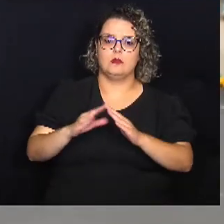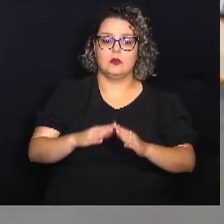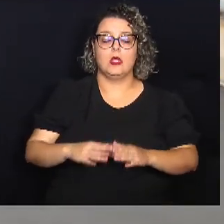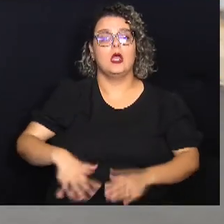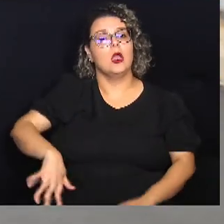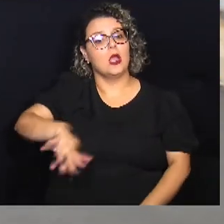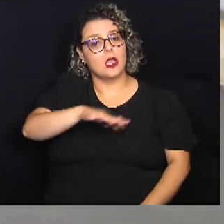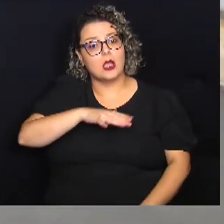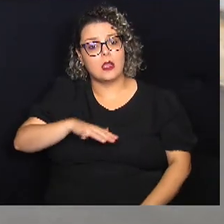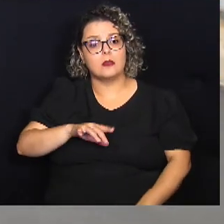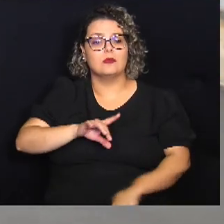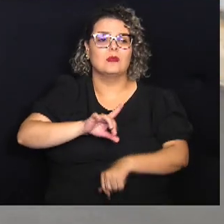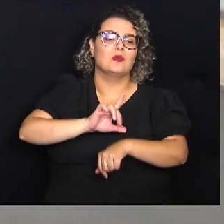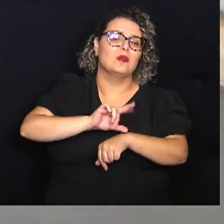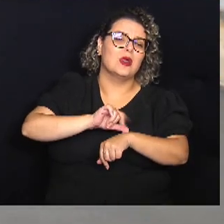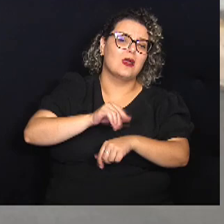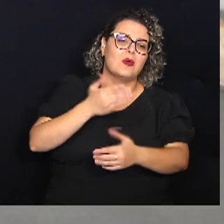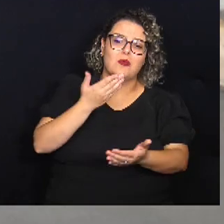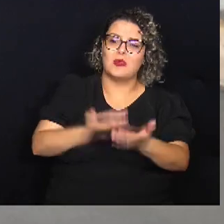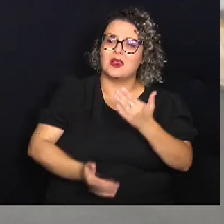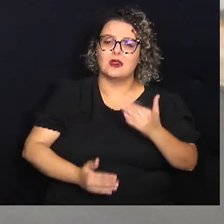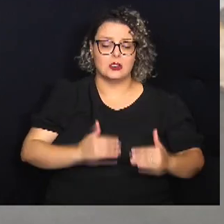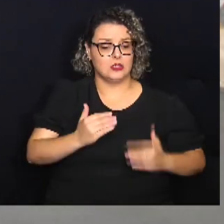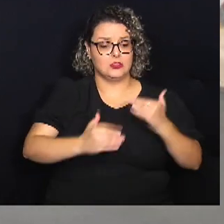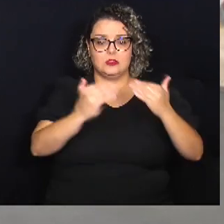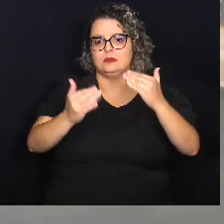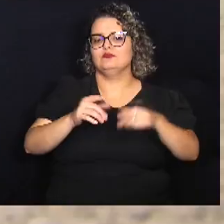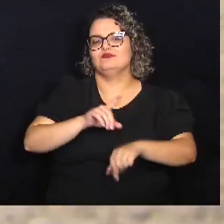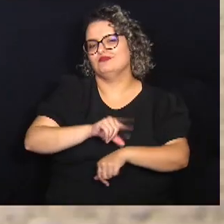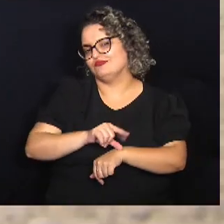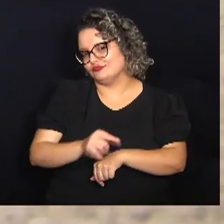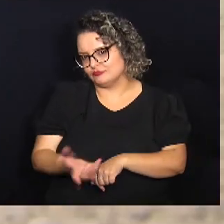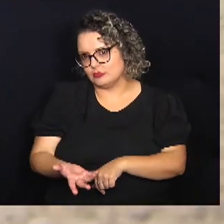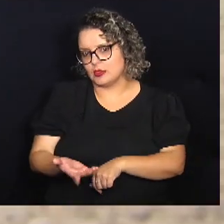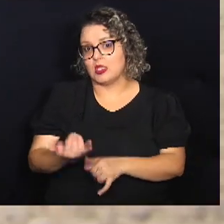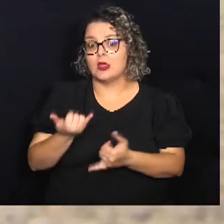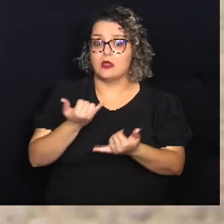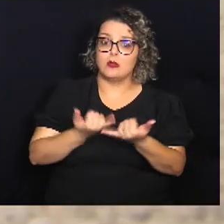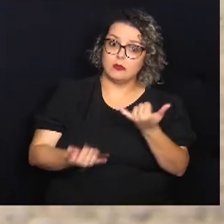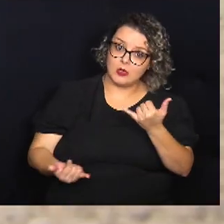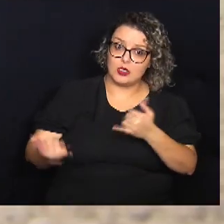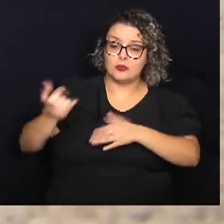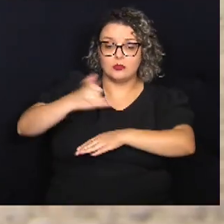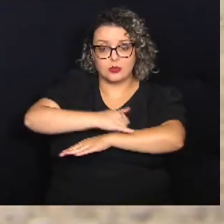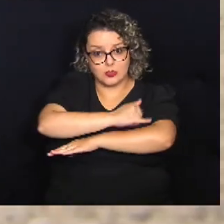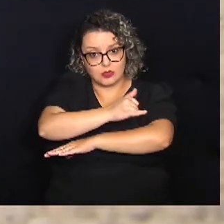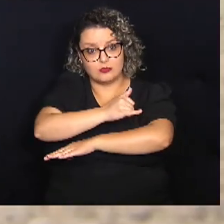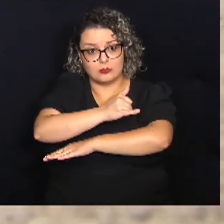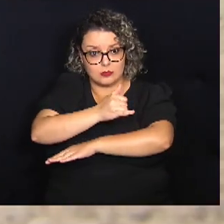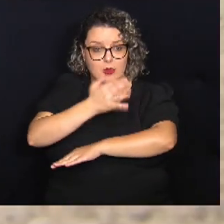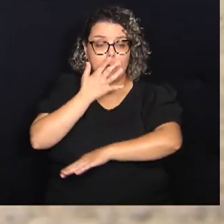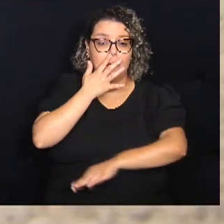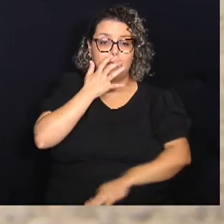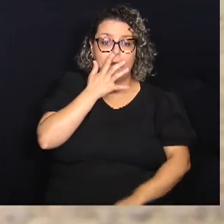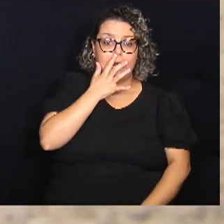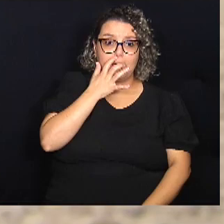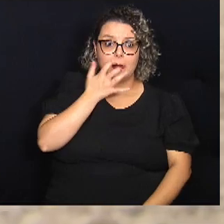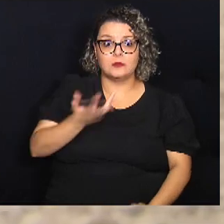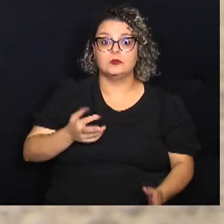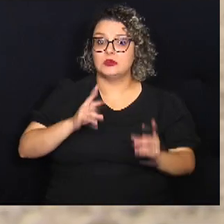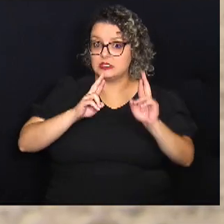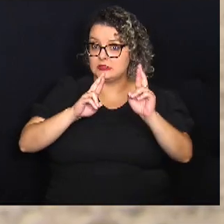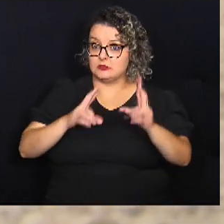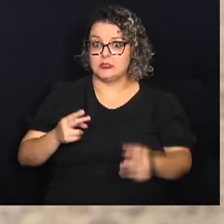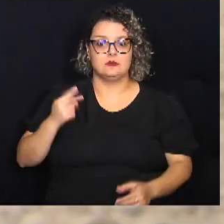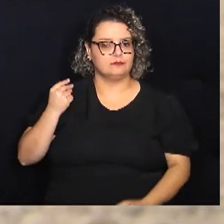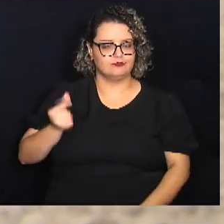ficou atrasada, se desenvolveu de forma atrasada, em partes pelo aeroporto de Viracopos, que esperamos por muito